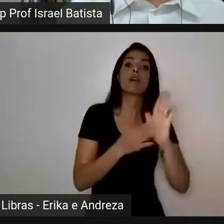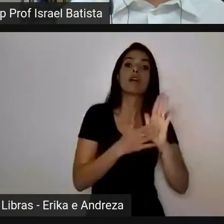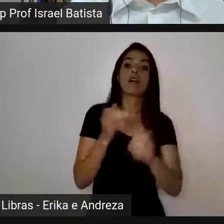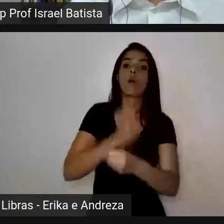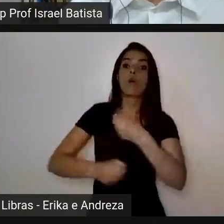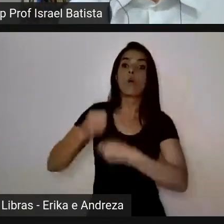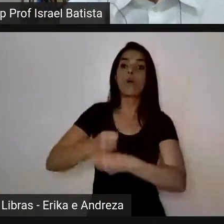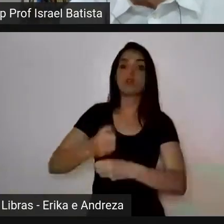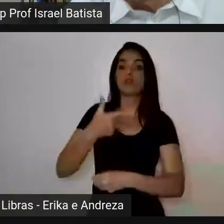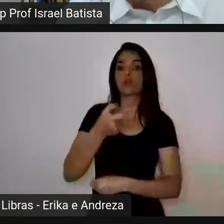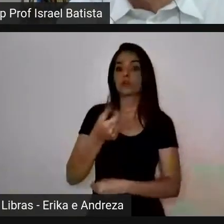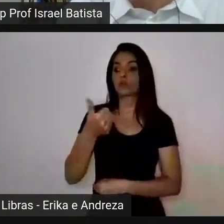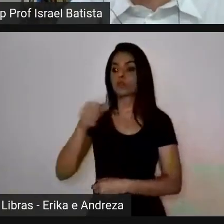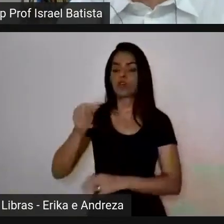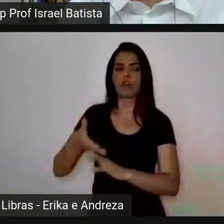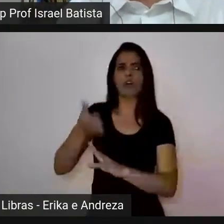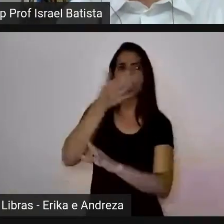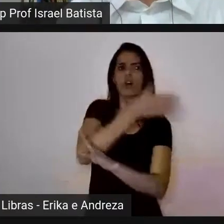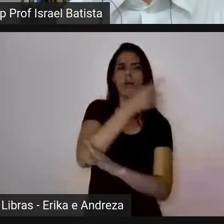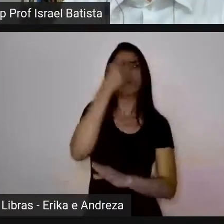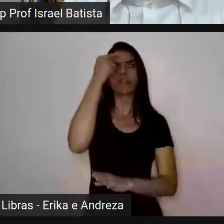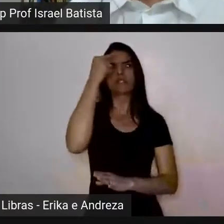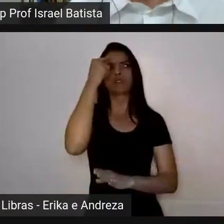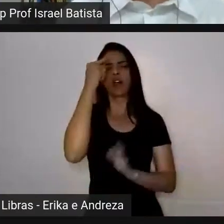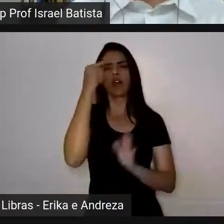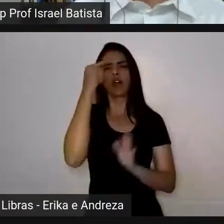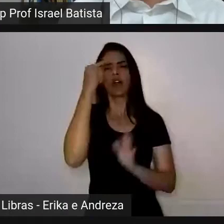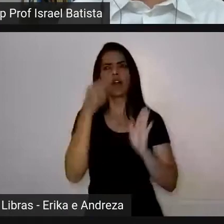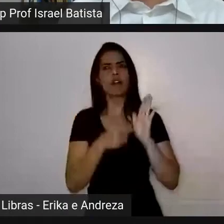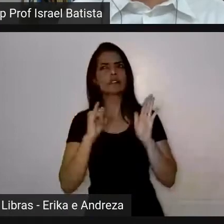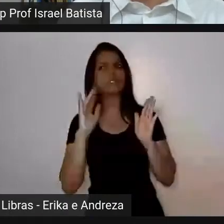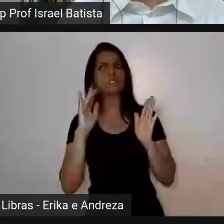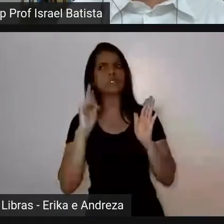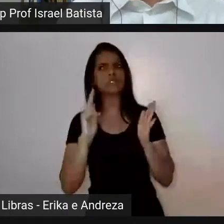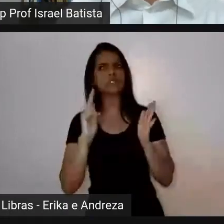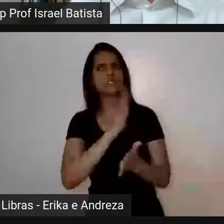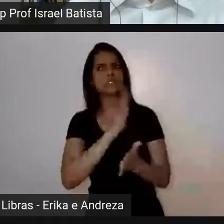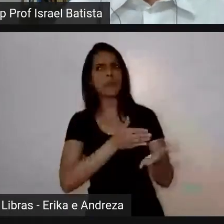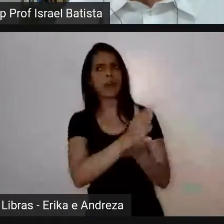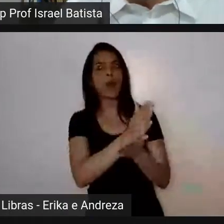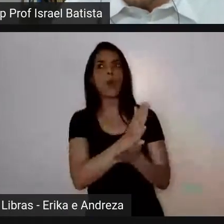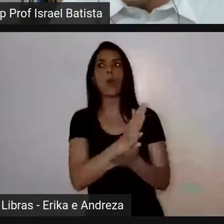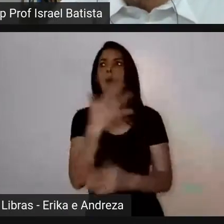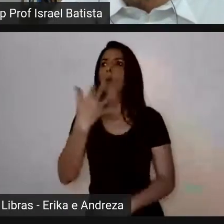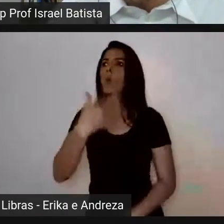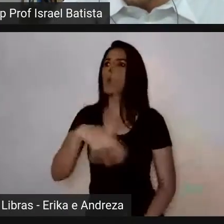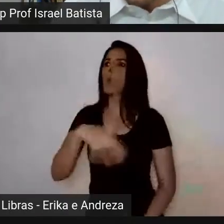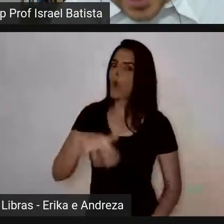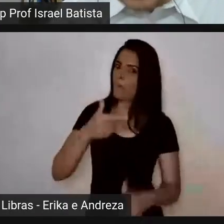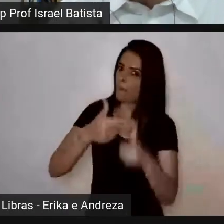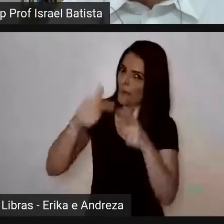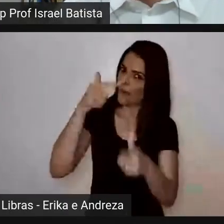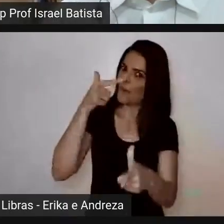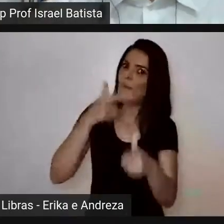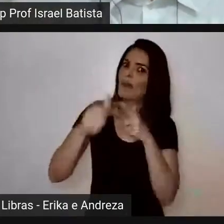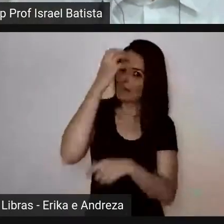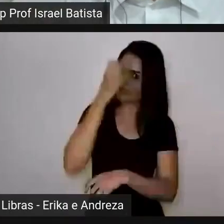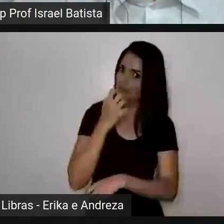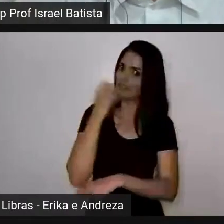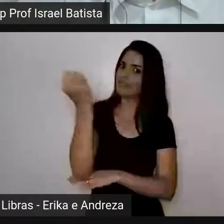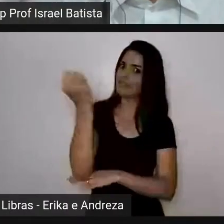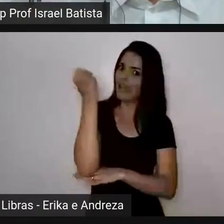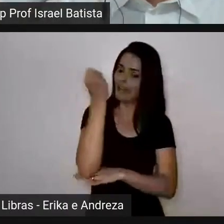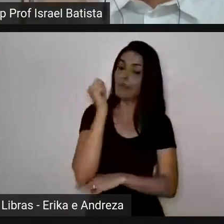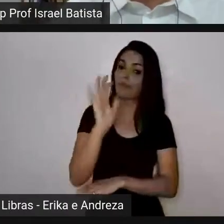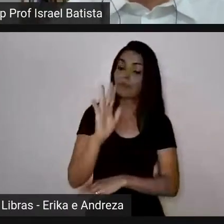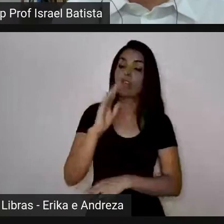2019, eu vejo que a gente poderia ter tido muitos problemas, né? Teve um momento, ainda esse ano, em que